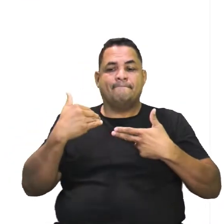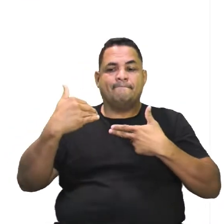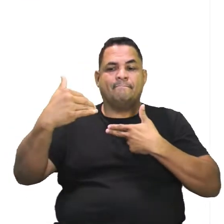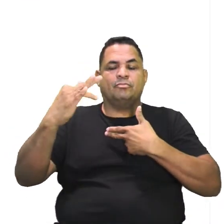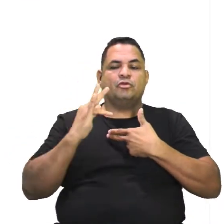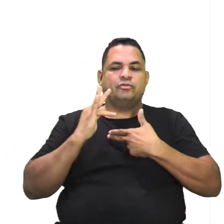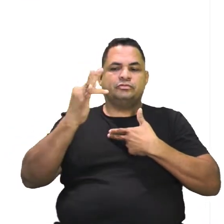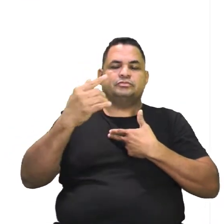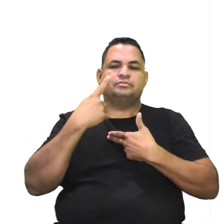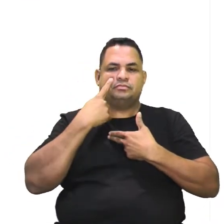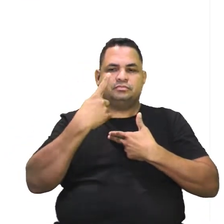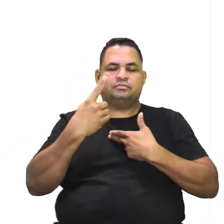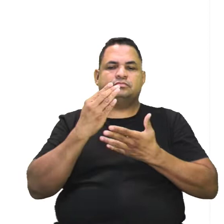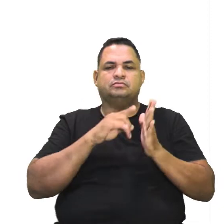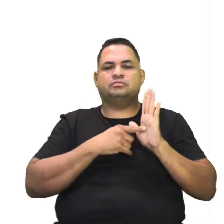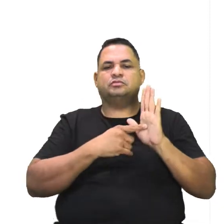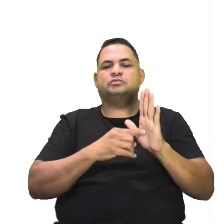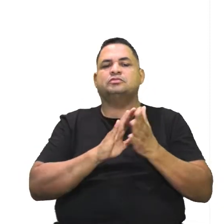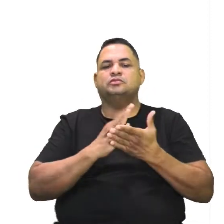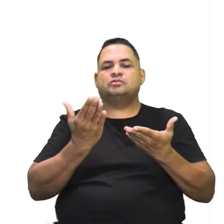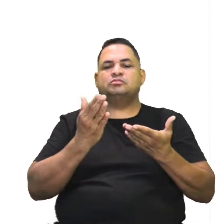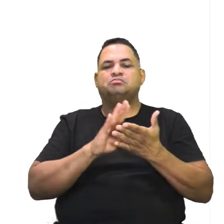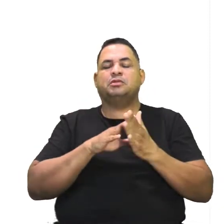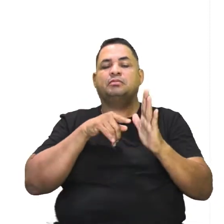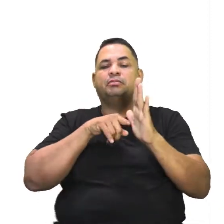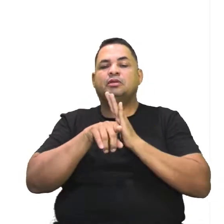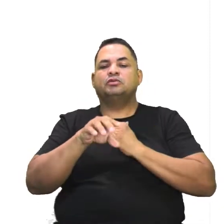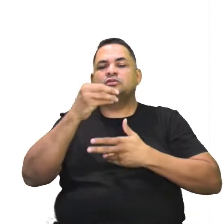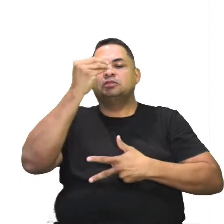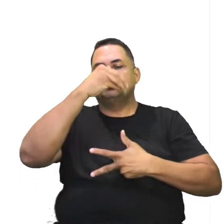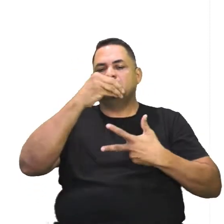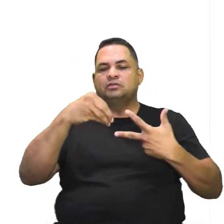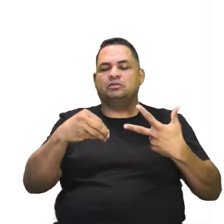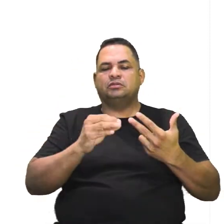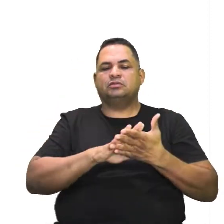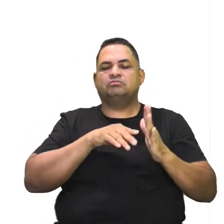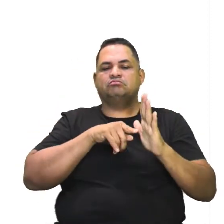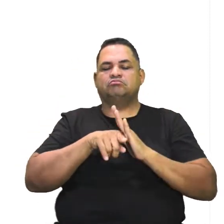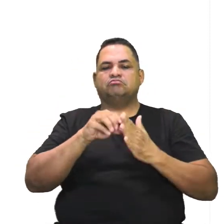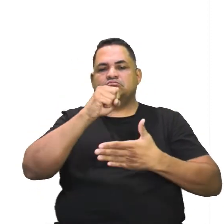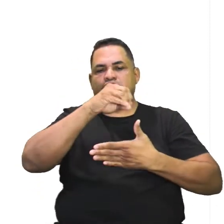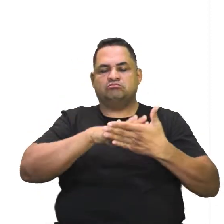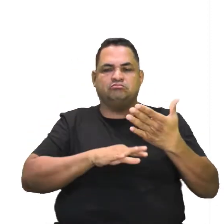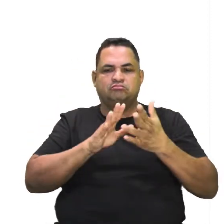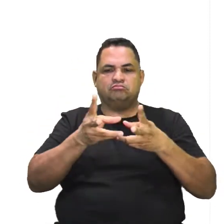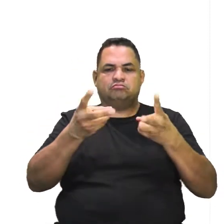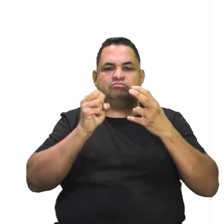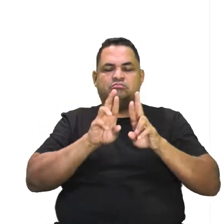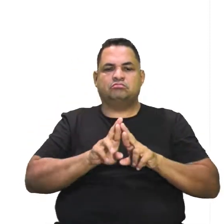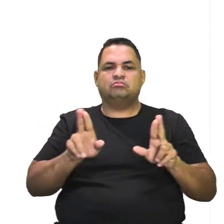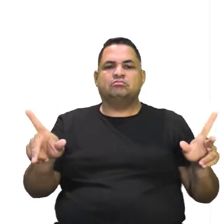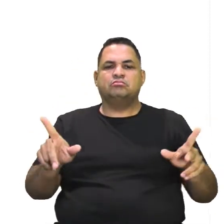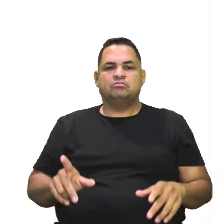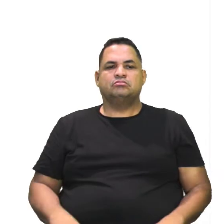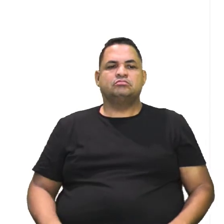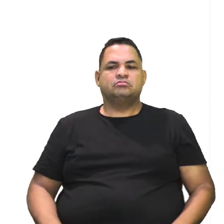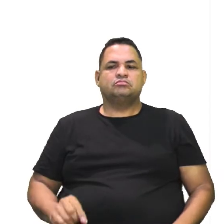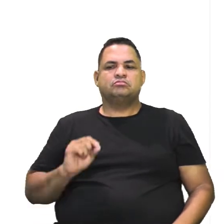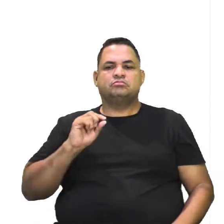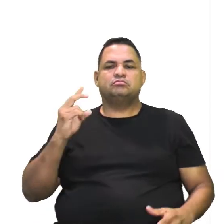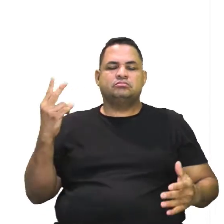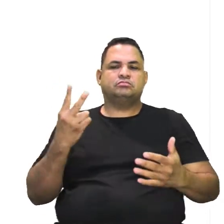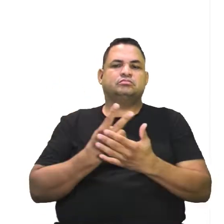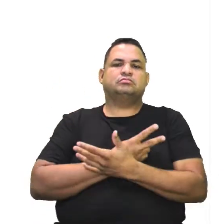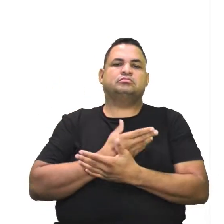vamos mostrar para vocês como que o Enem vai cobrar isso no gráfico deles, de olhar para o gráfico e perceber essa diferença ali, do que